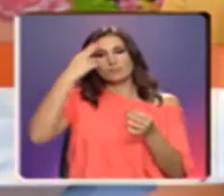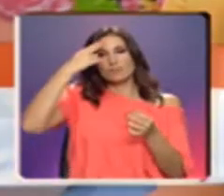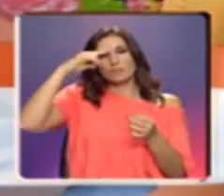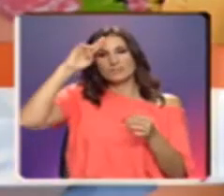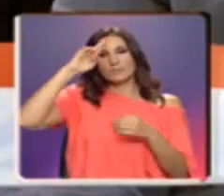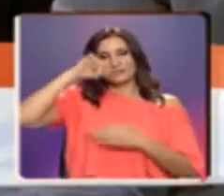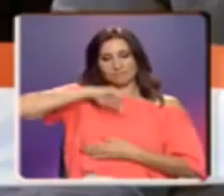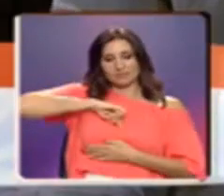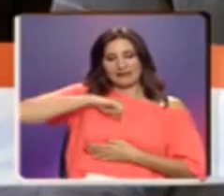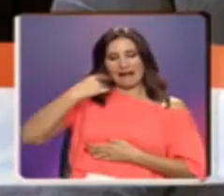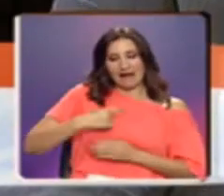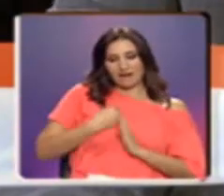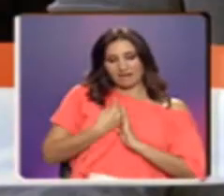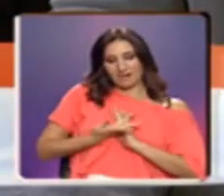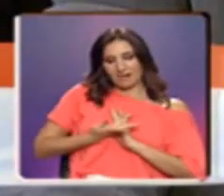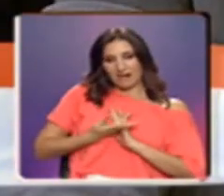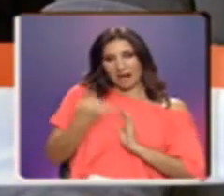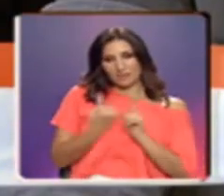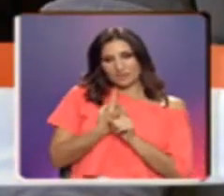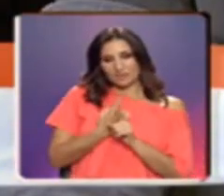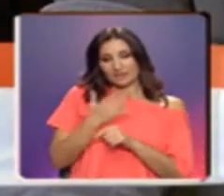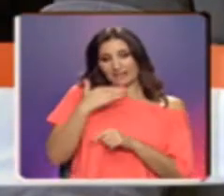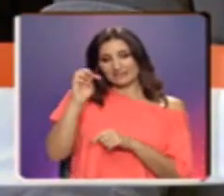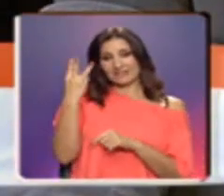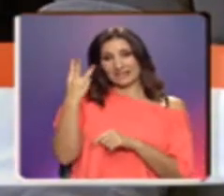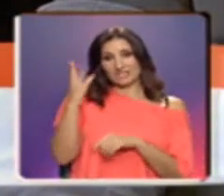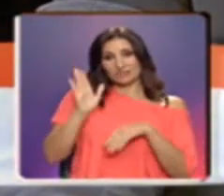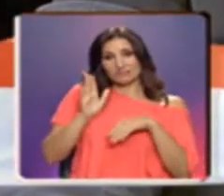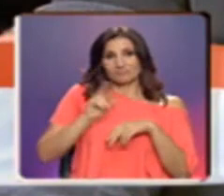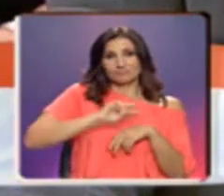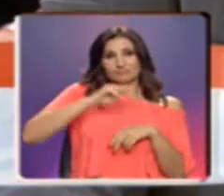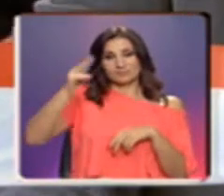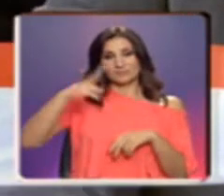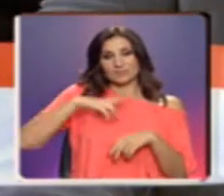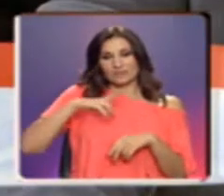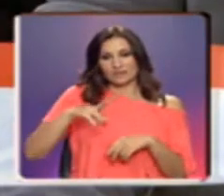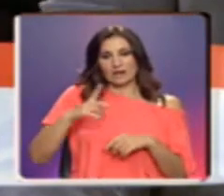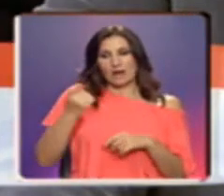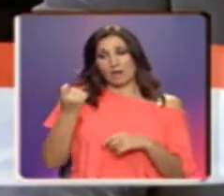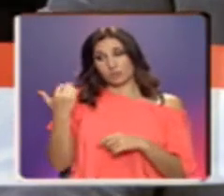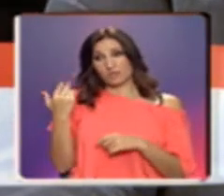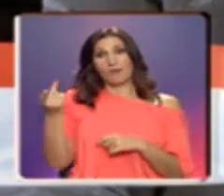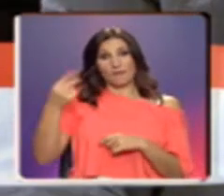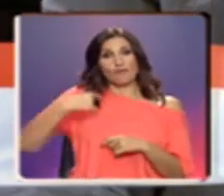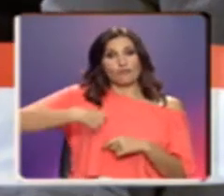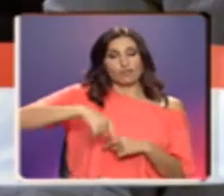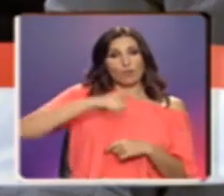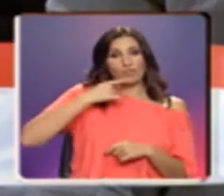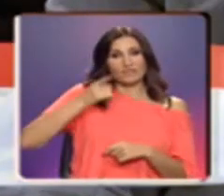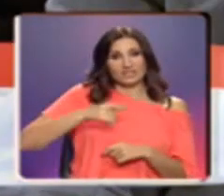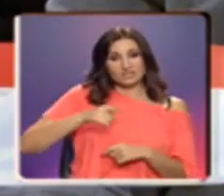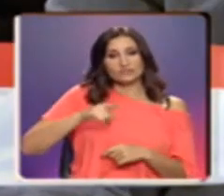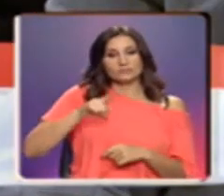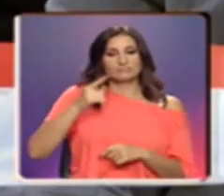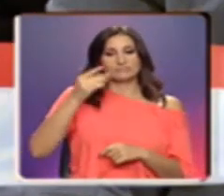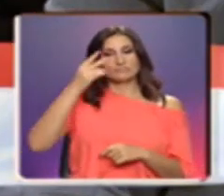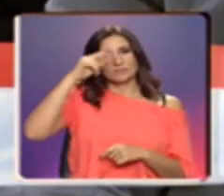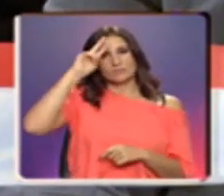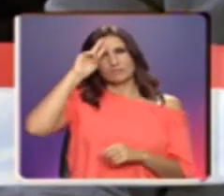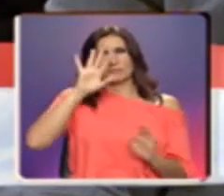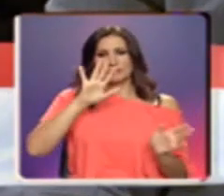ainda? Porque saiu de lá muito novo, com 3 anos, não é? Eu regressei lá há muito pouco tempo. Mesmo há muito pouco